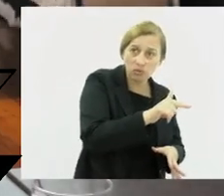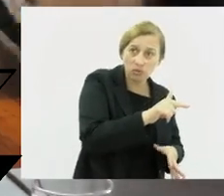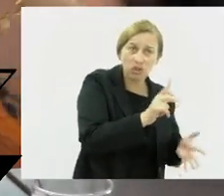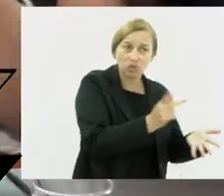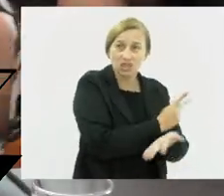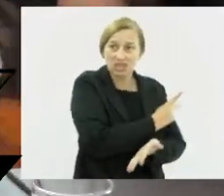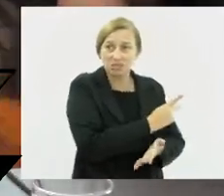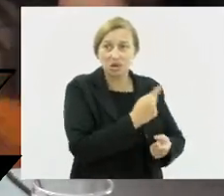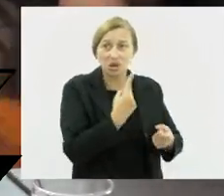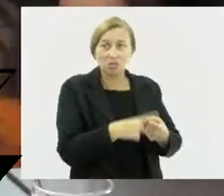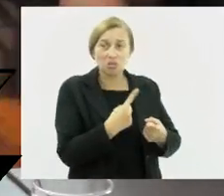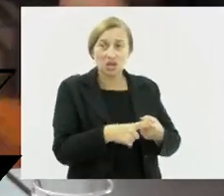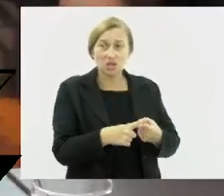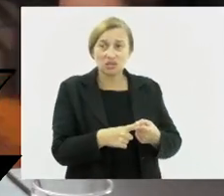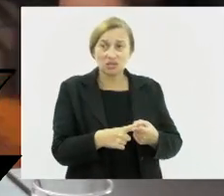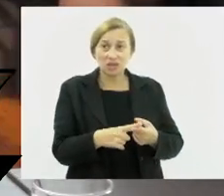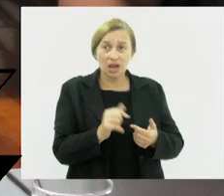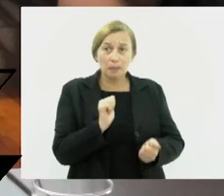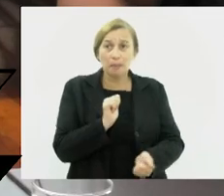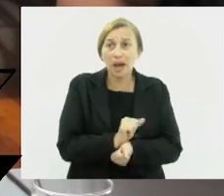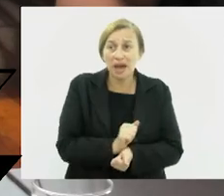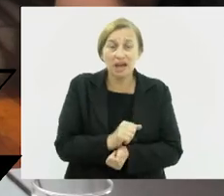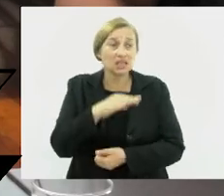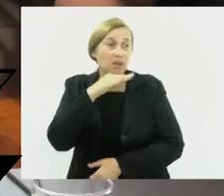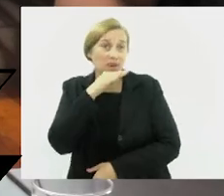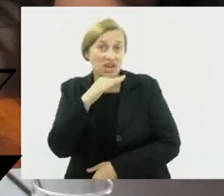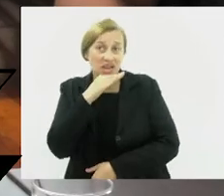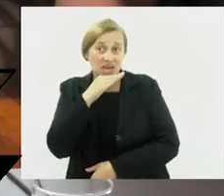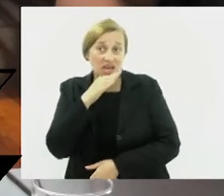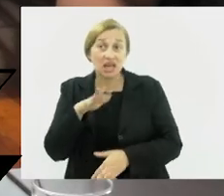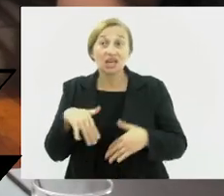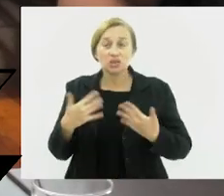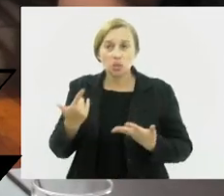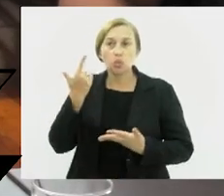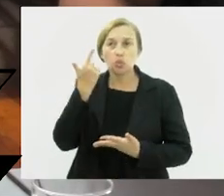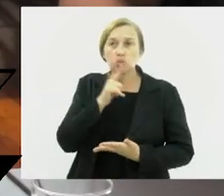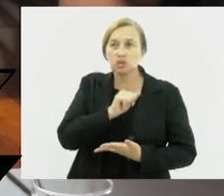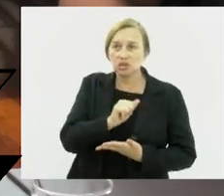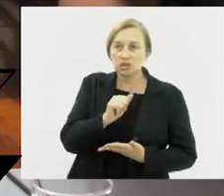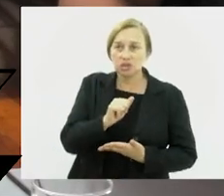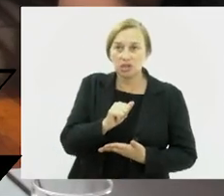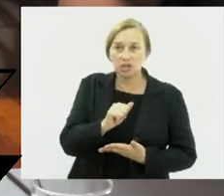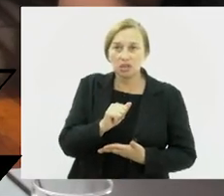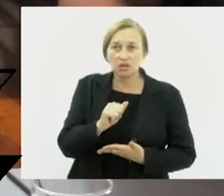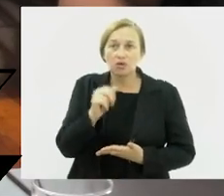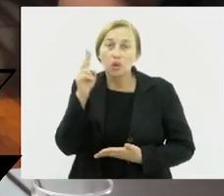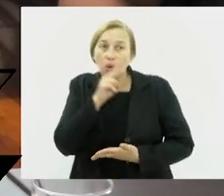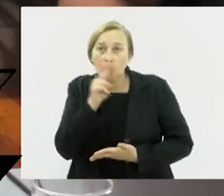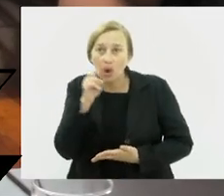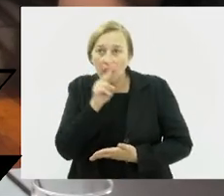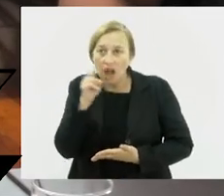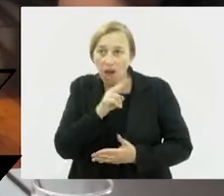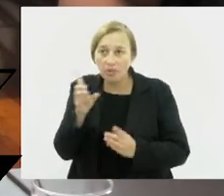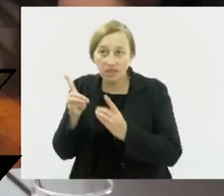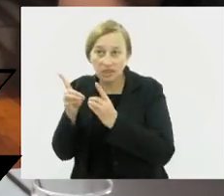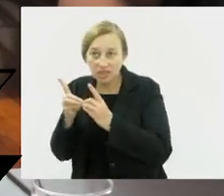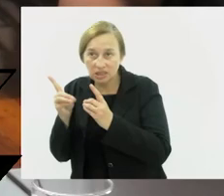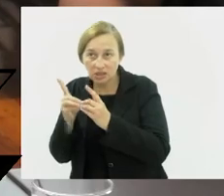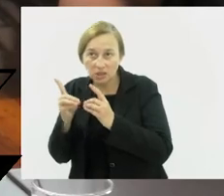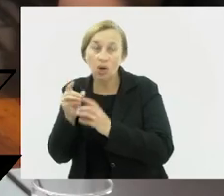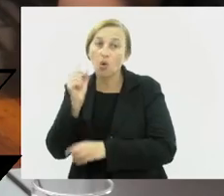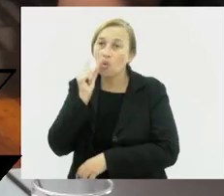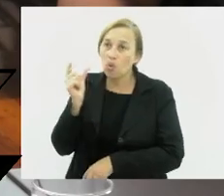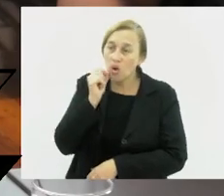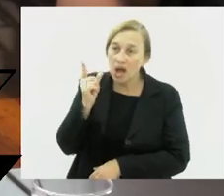ocorrências, porque a gente vai ter que ficar parado na mangueira. Então, a gente conseguiu que eles fossem atendidos rápido, que o gato fosse atendido